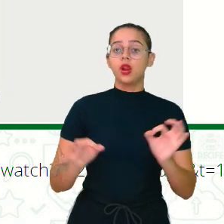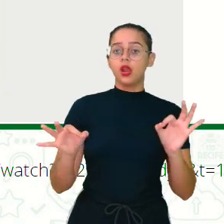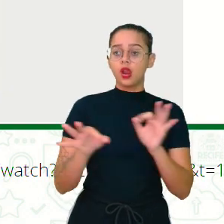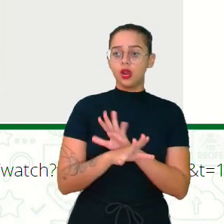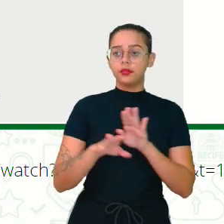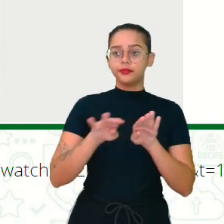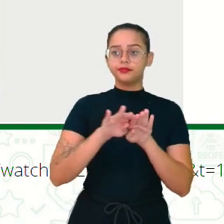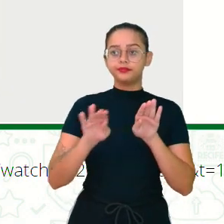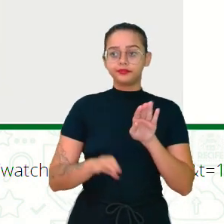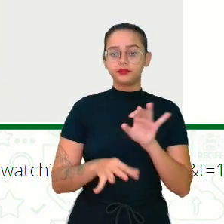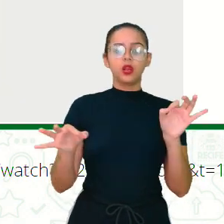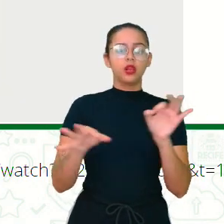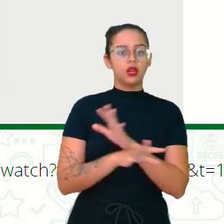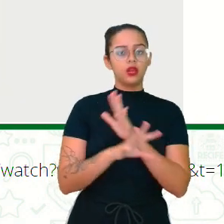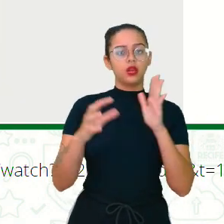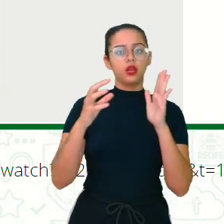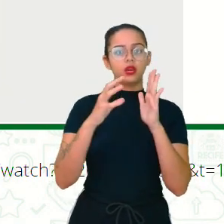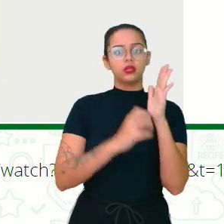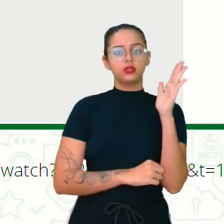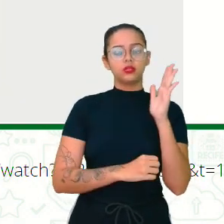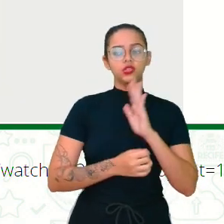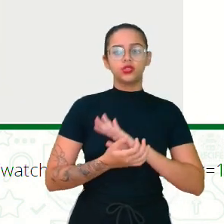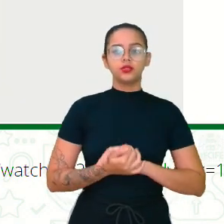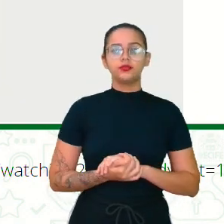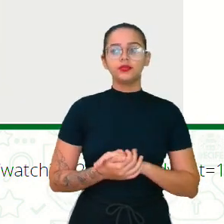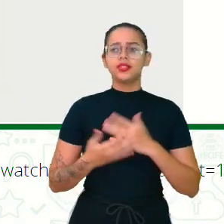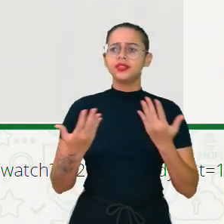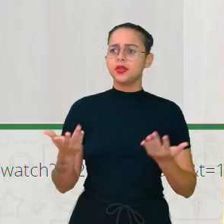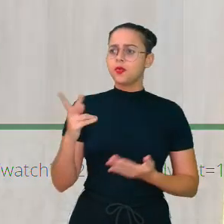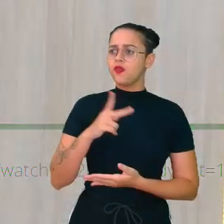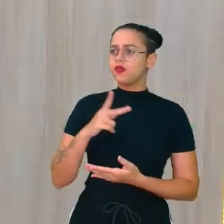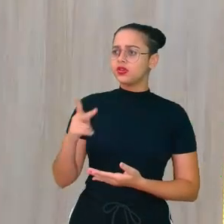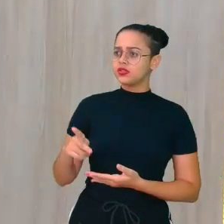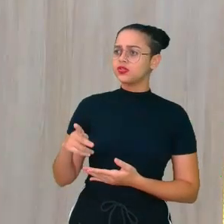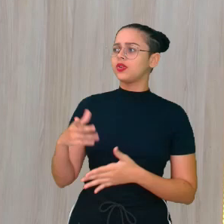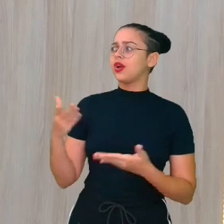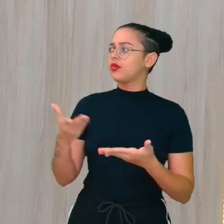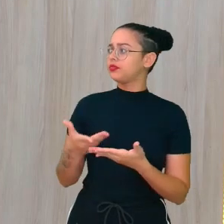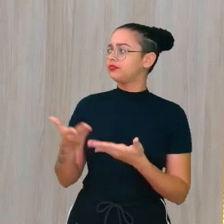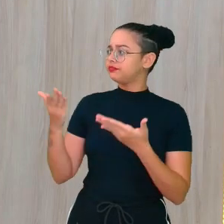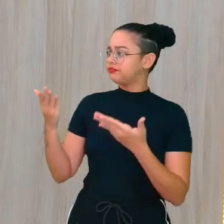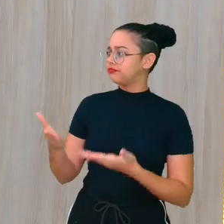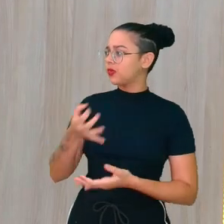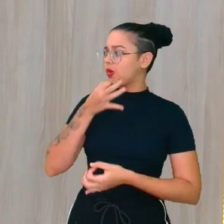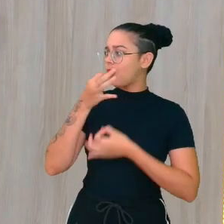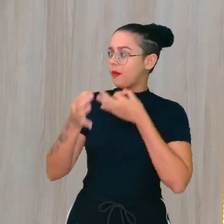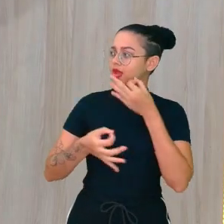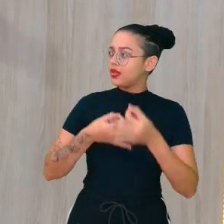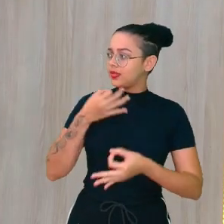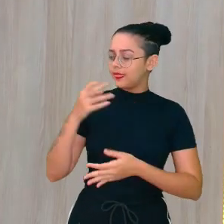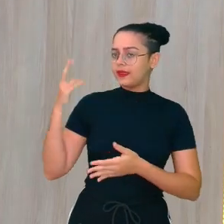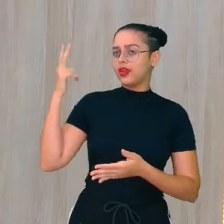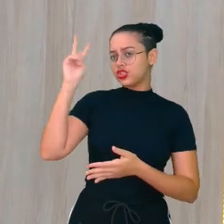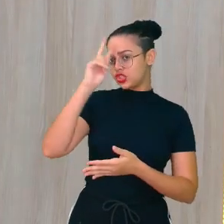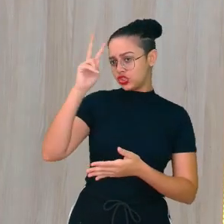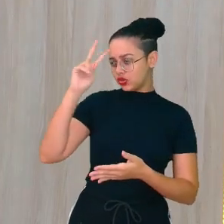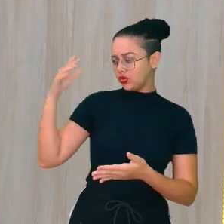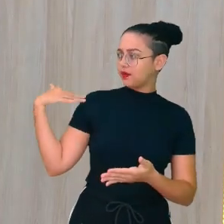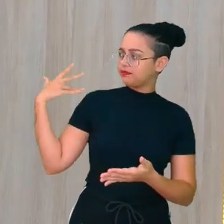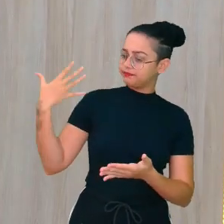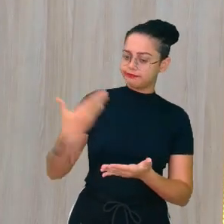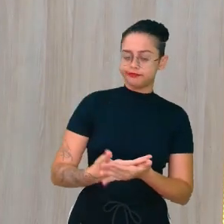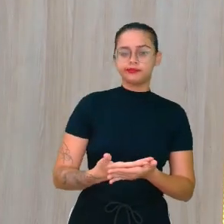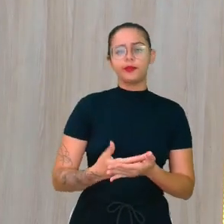acabar com as desigualdades, acabar com a AIDS. E aí, professora, deixo para você comentar aí, historicamente